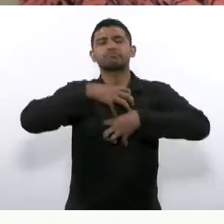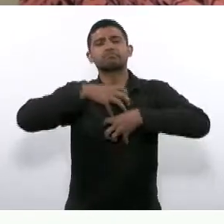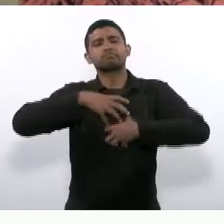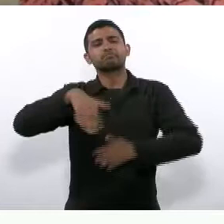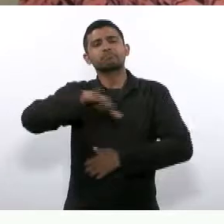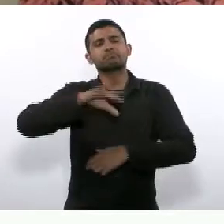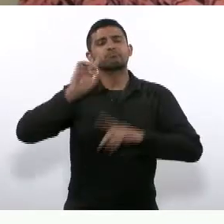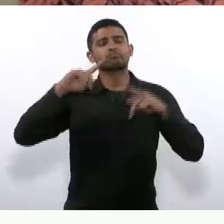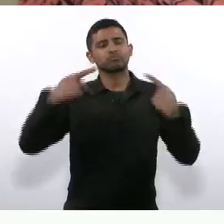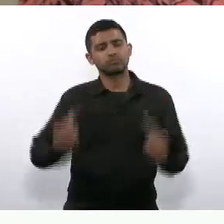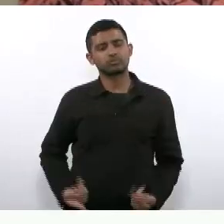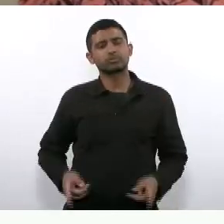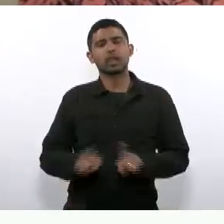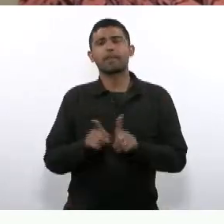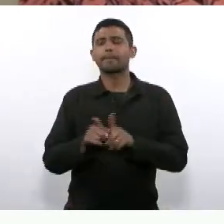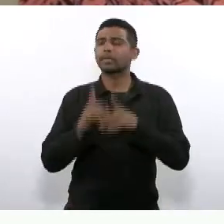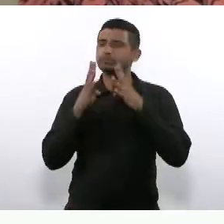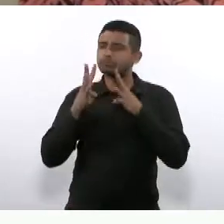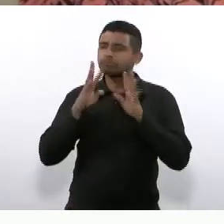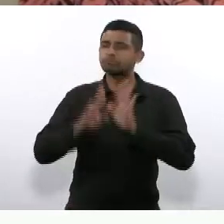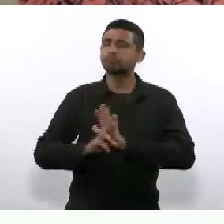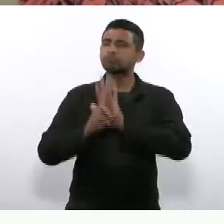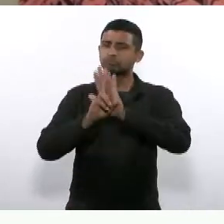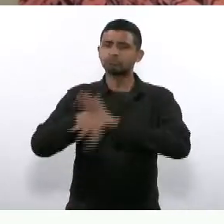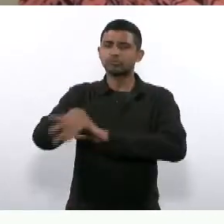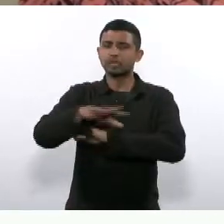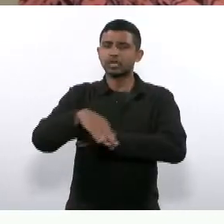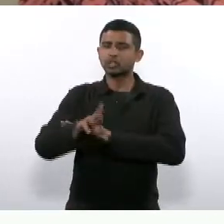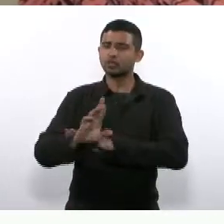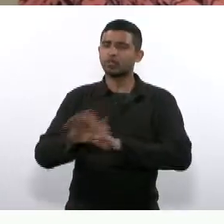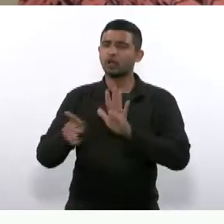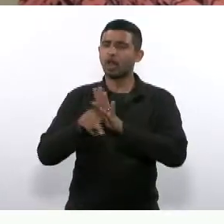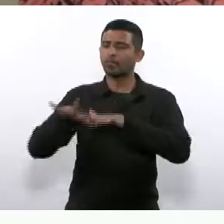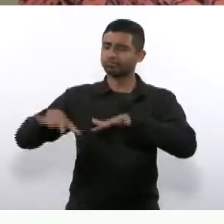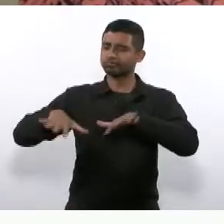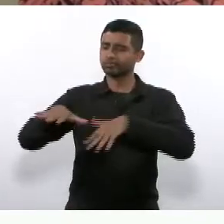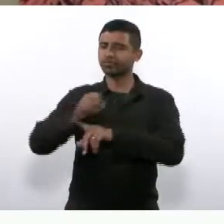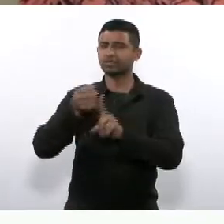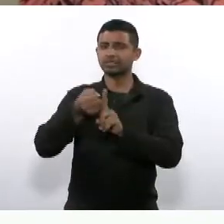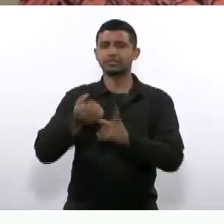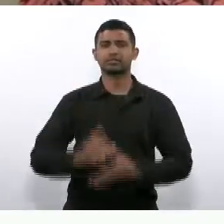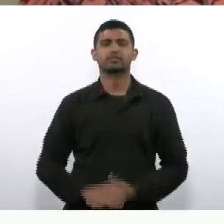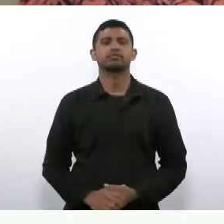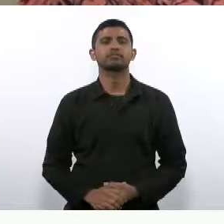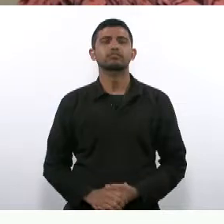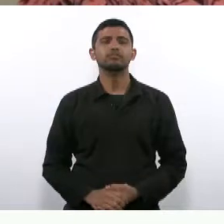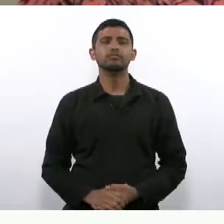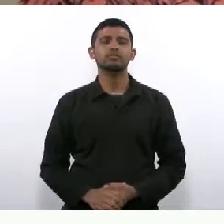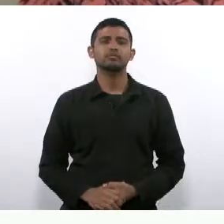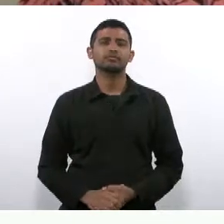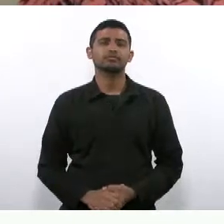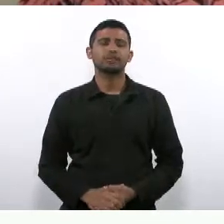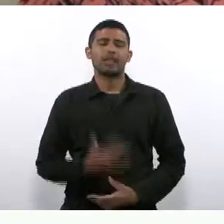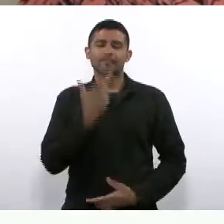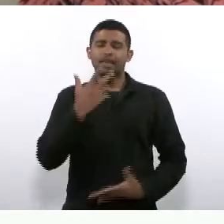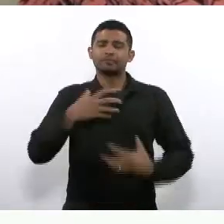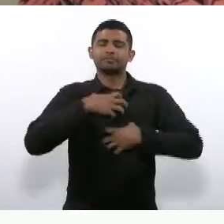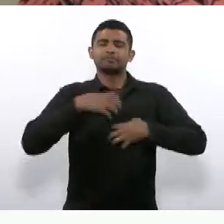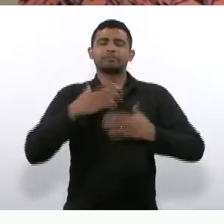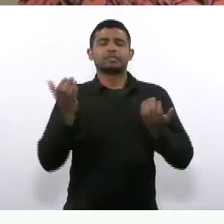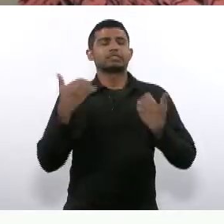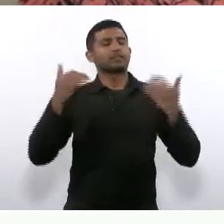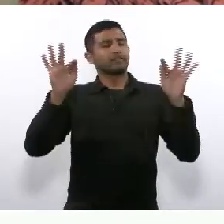de ouvir os representantes e as representantes dos movimentos sociais. Então, portanto, falar da minha felicidade de participar